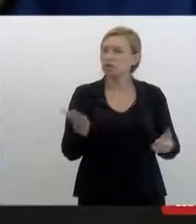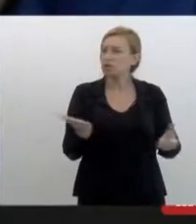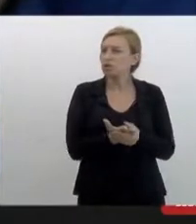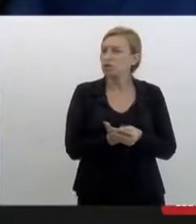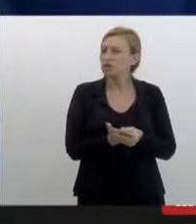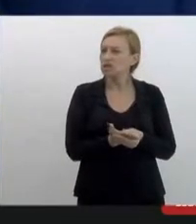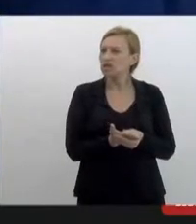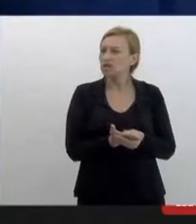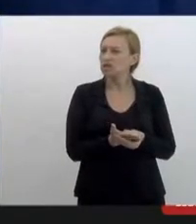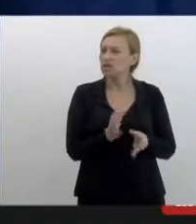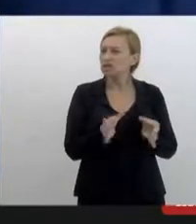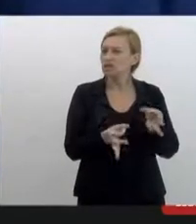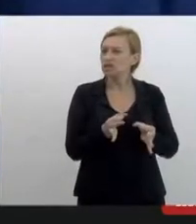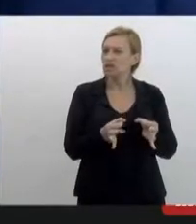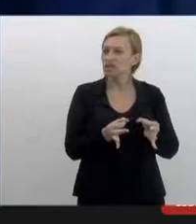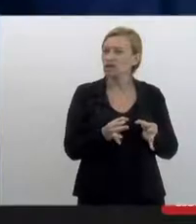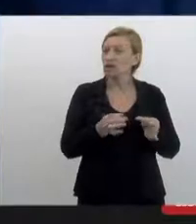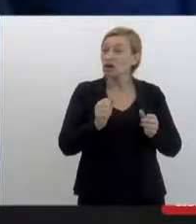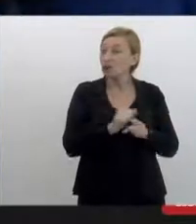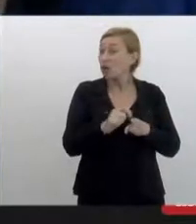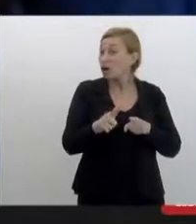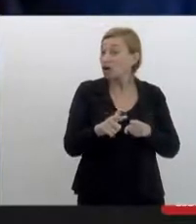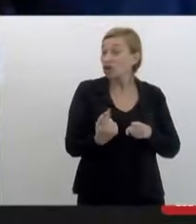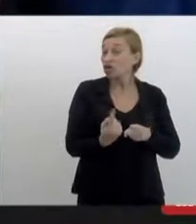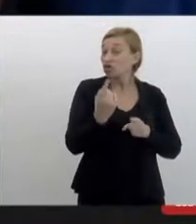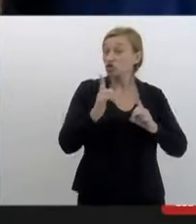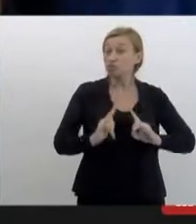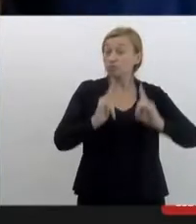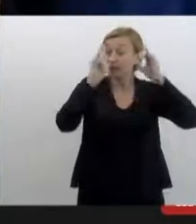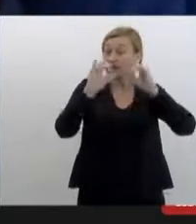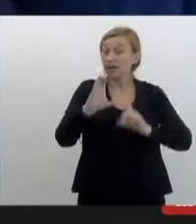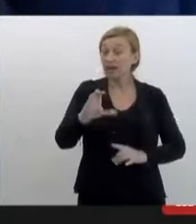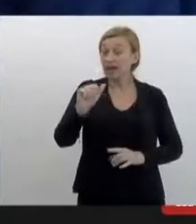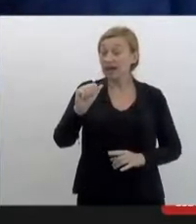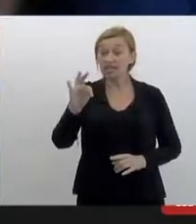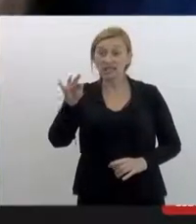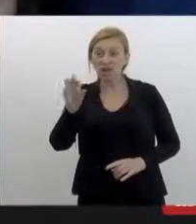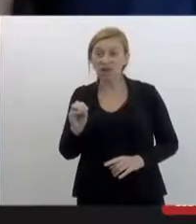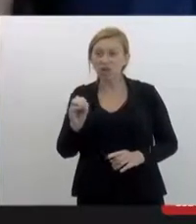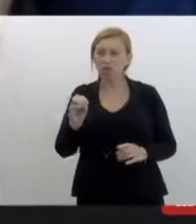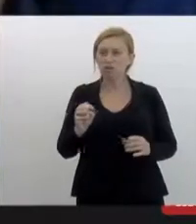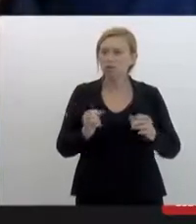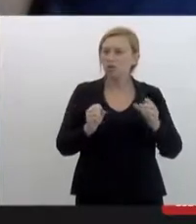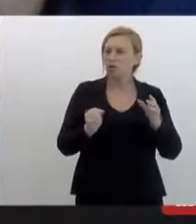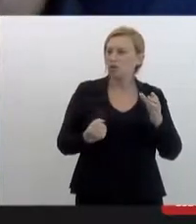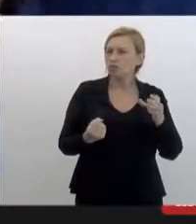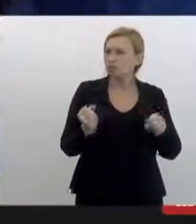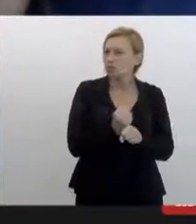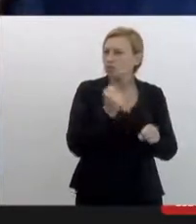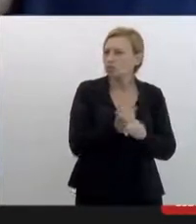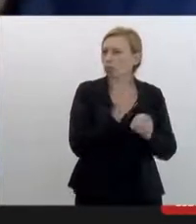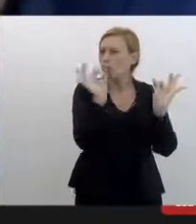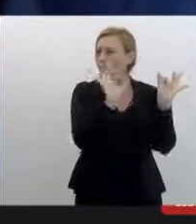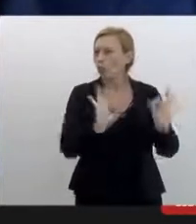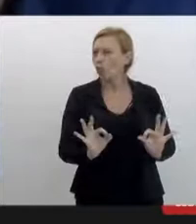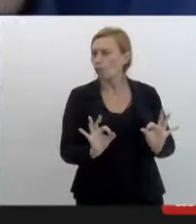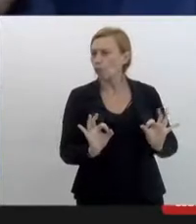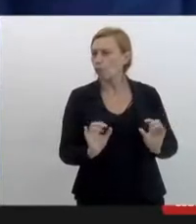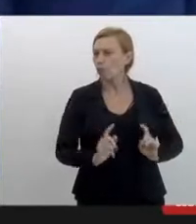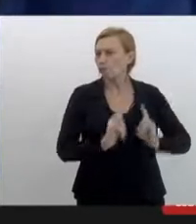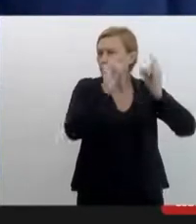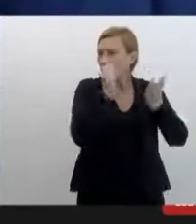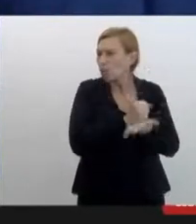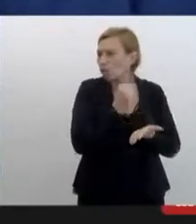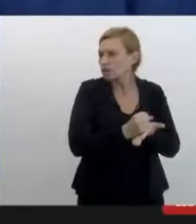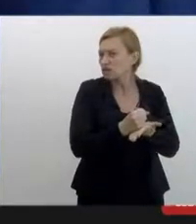processo. Era simplesmente o aluguel de um prédio no castelo, de um prédio que não foi construído, então tiveram que fazer um contrato que